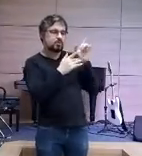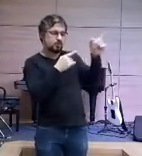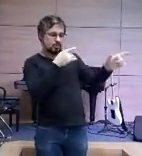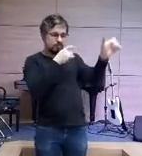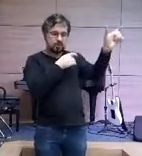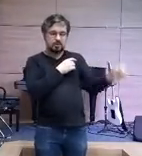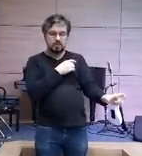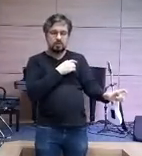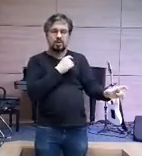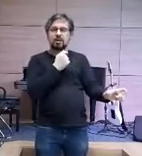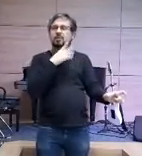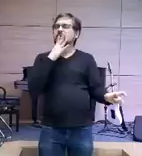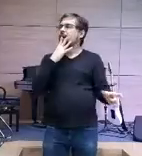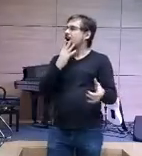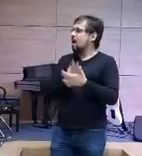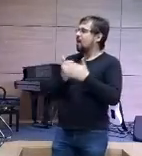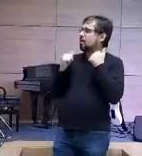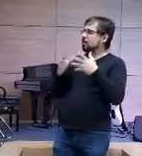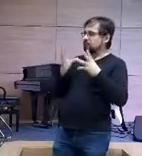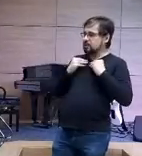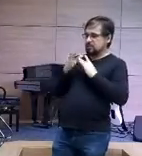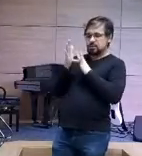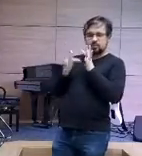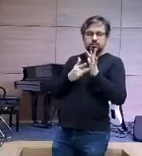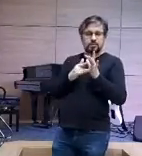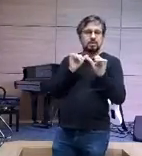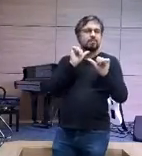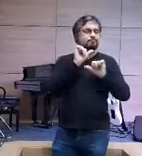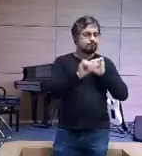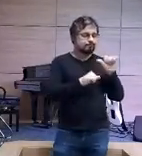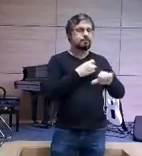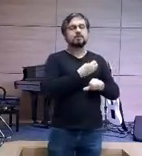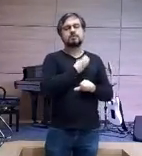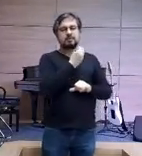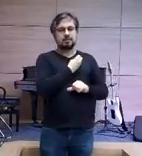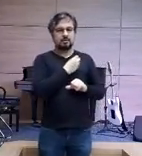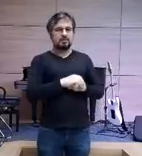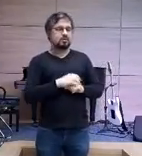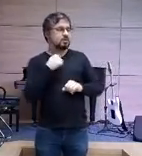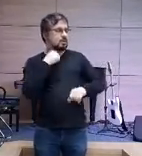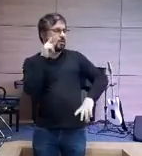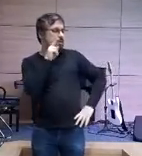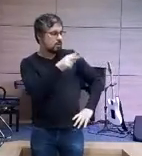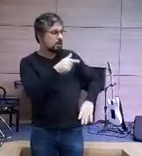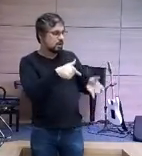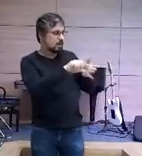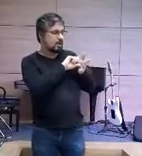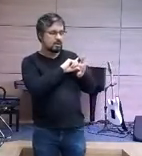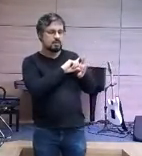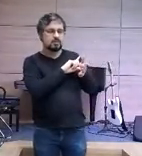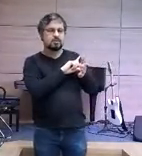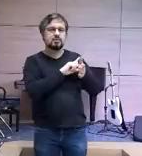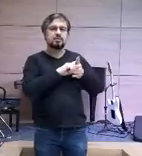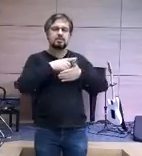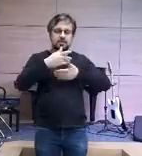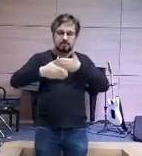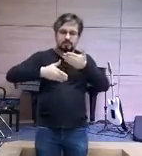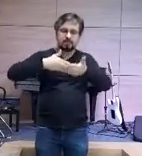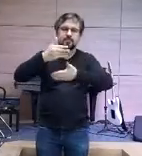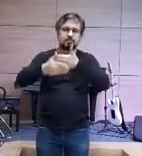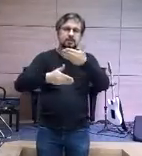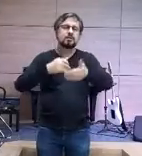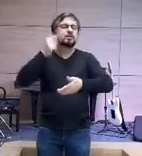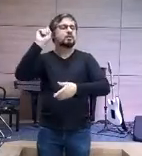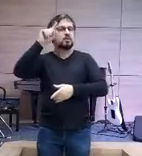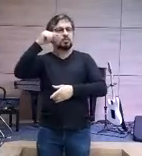aqui é a conversão daquela pessoa bom e você olhando antes o antes e vem acompanhando o